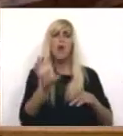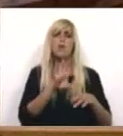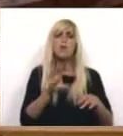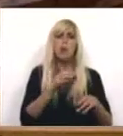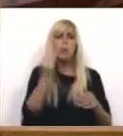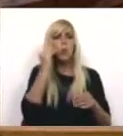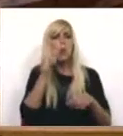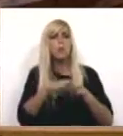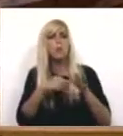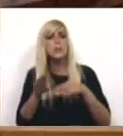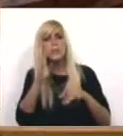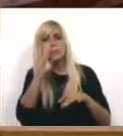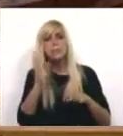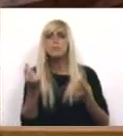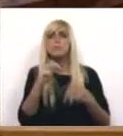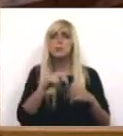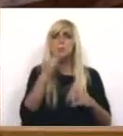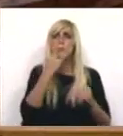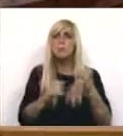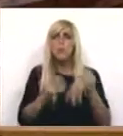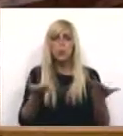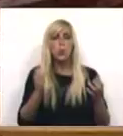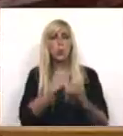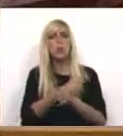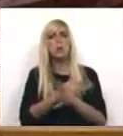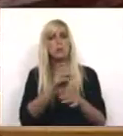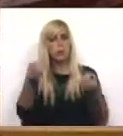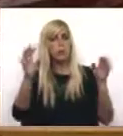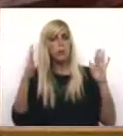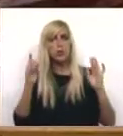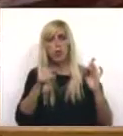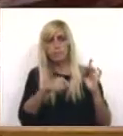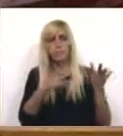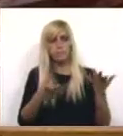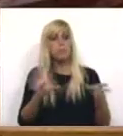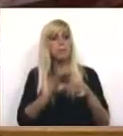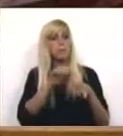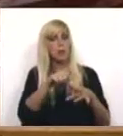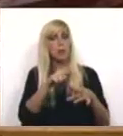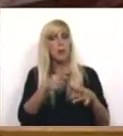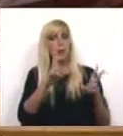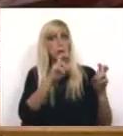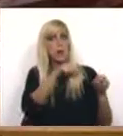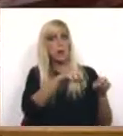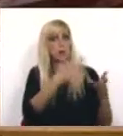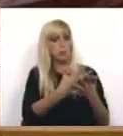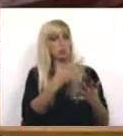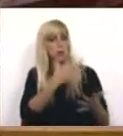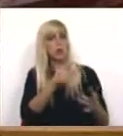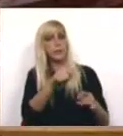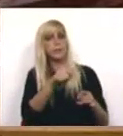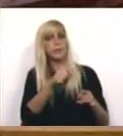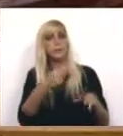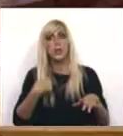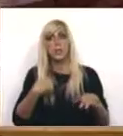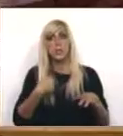de agir em caso de situações de perigo resultante de incêndio florestal. E sobre esta matéria ganha particular destaque a